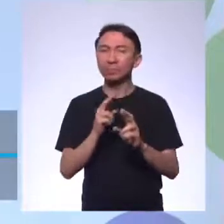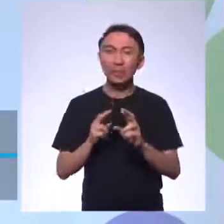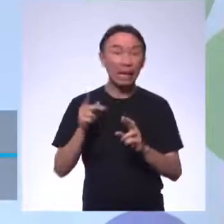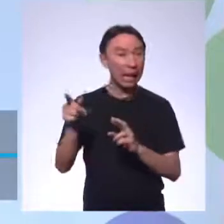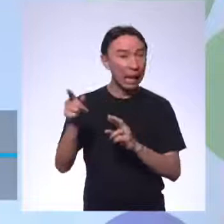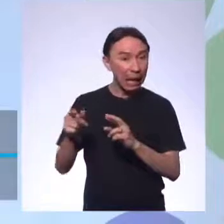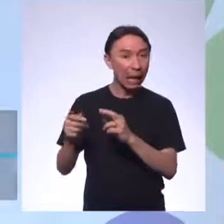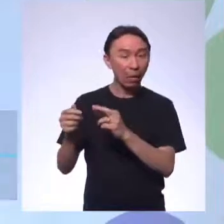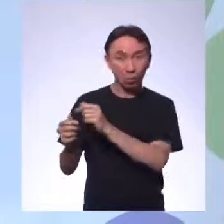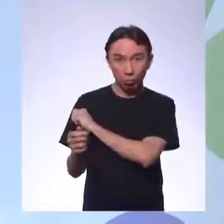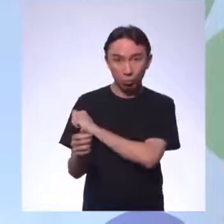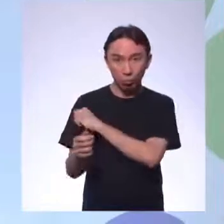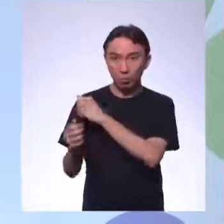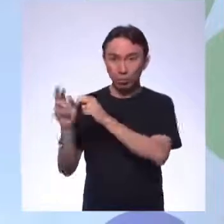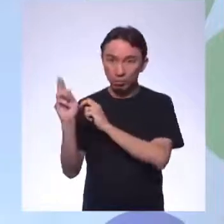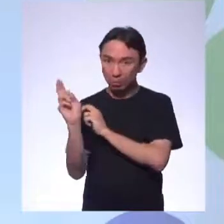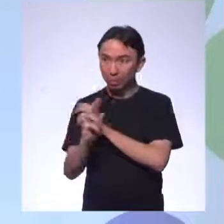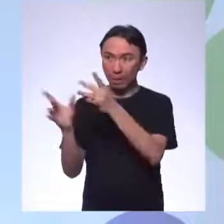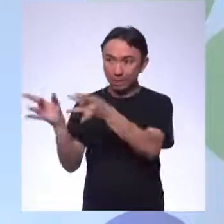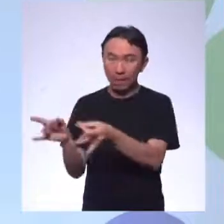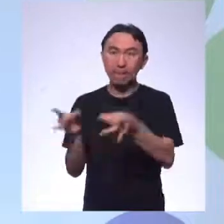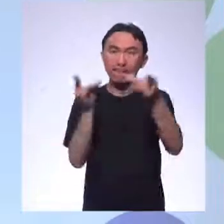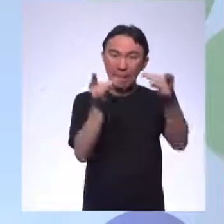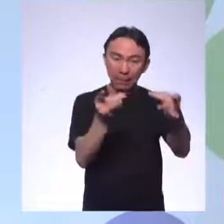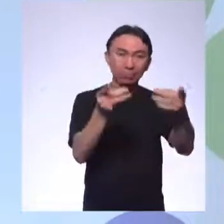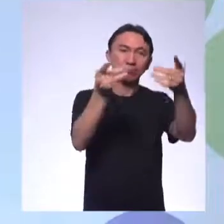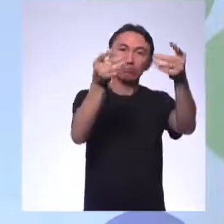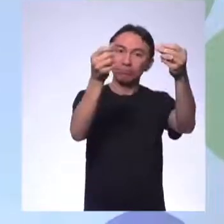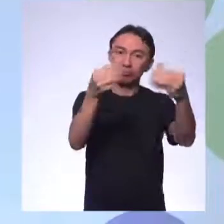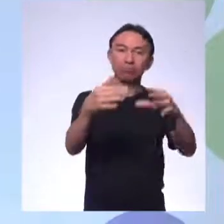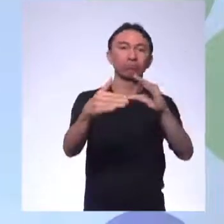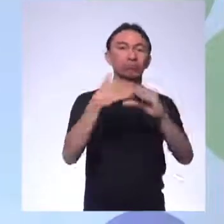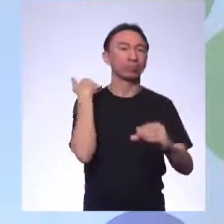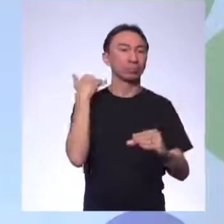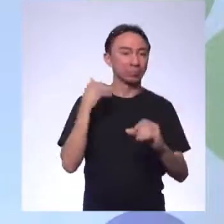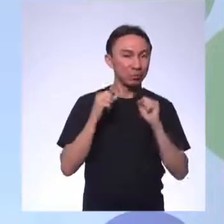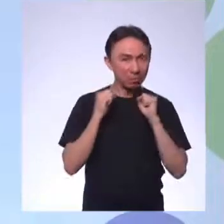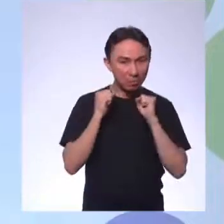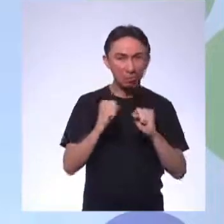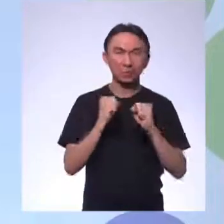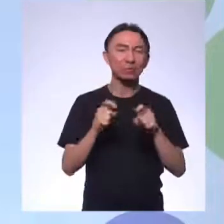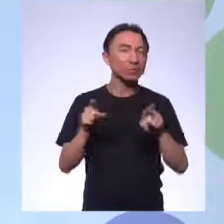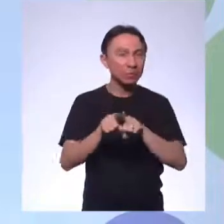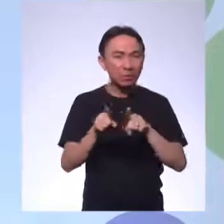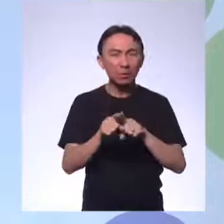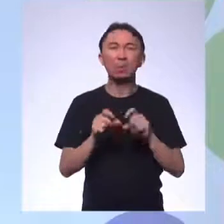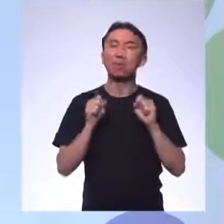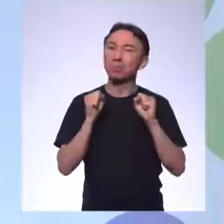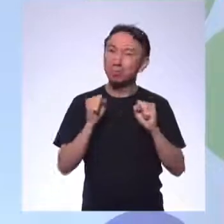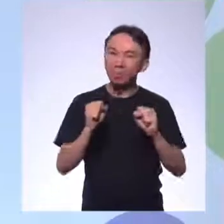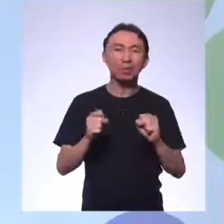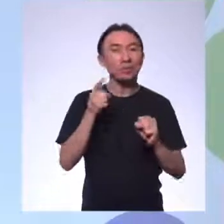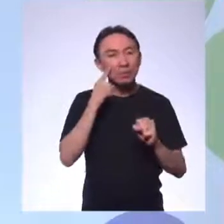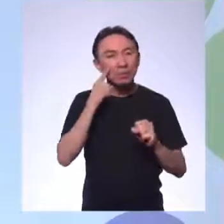eles falarem. Vocês também podem acompanhar aí o spoiler das nossas aulas no nosso Instagram, Língua